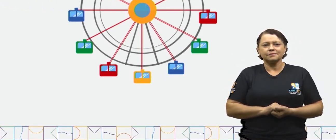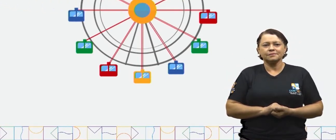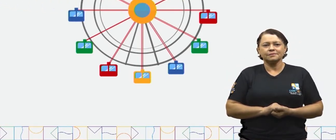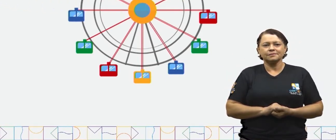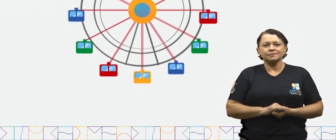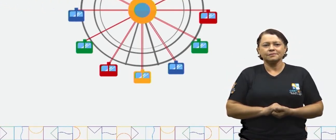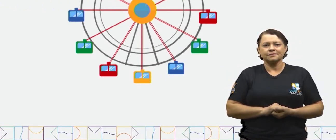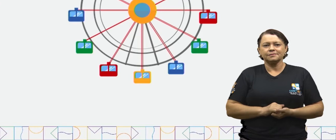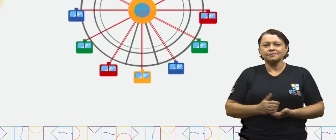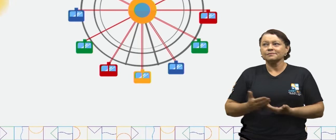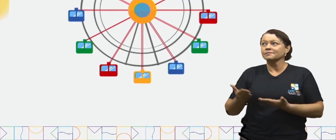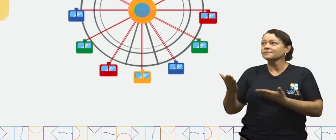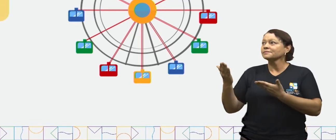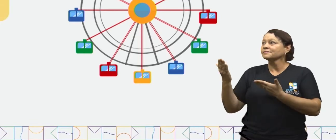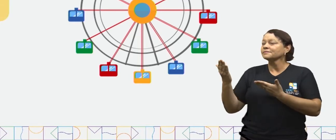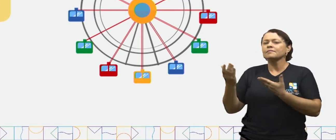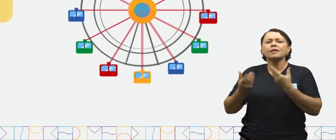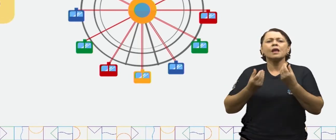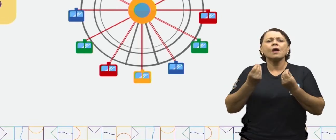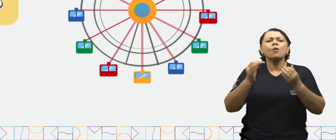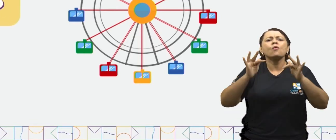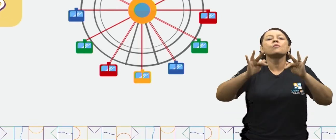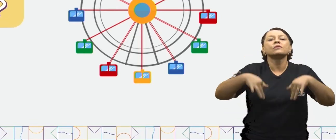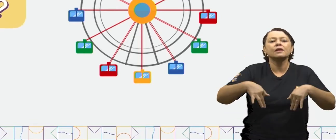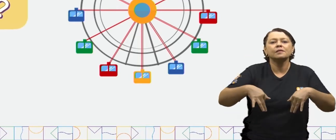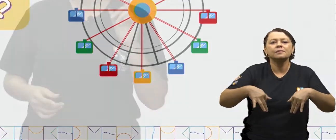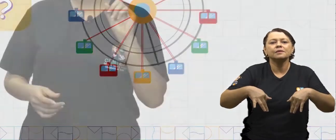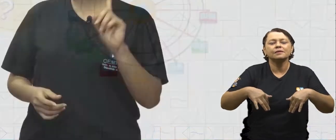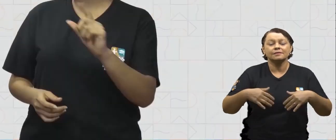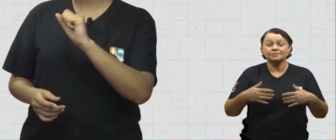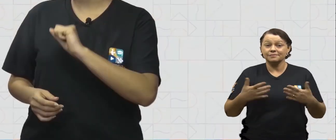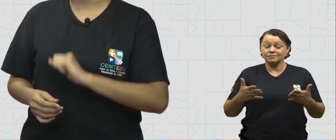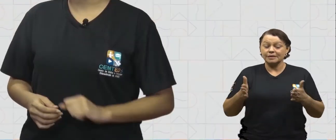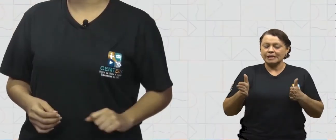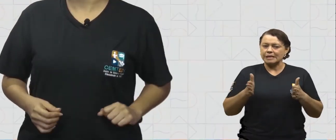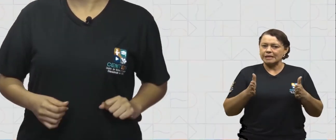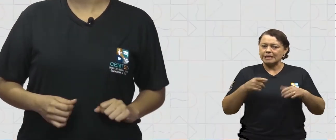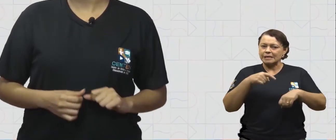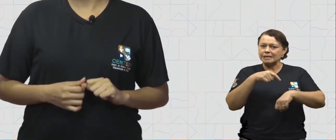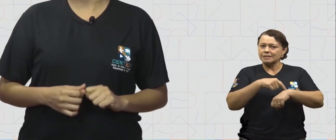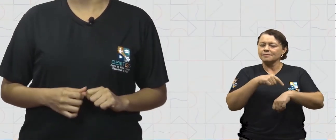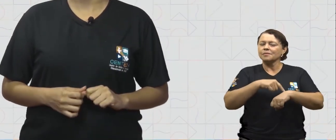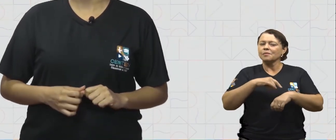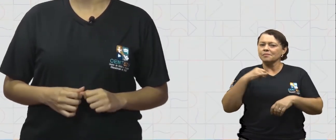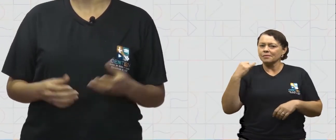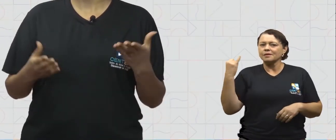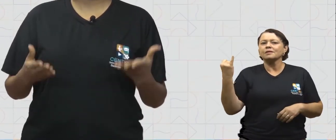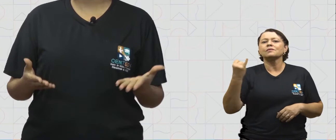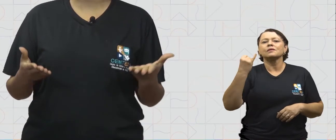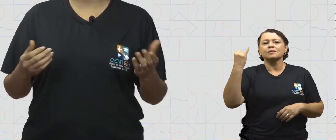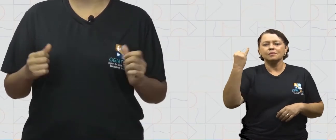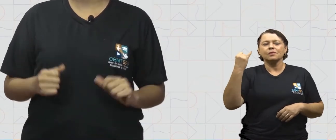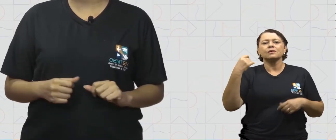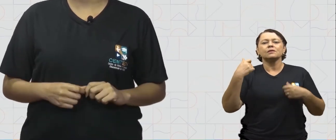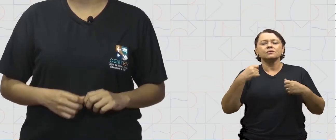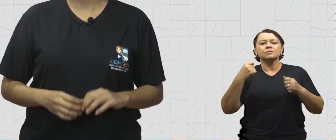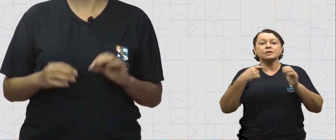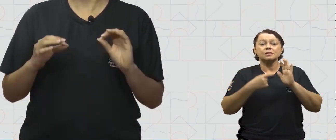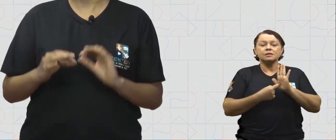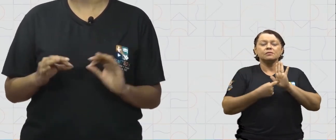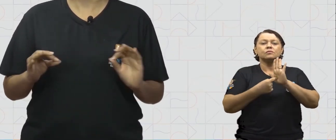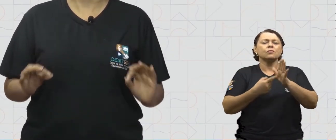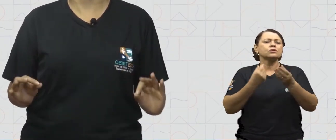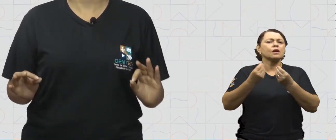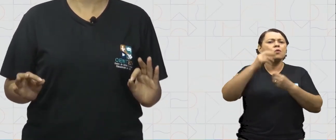A pergunta é: como termina? Esse momento é importante. Temos que